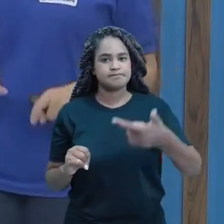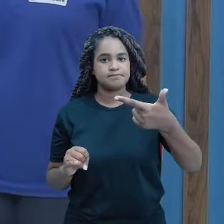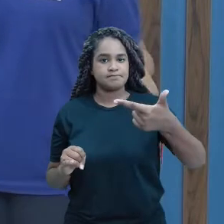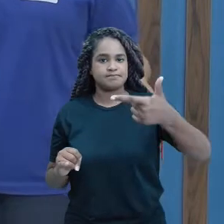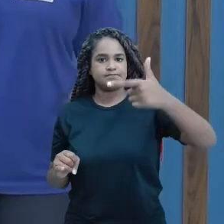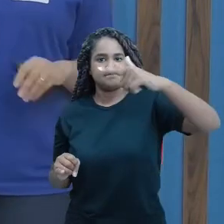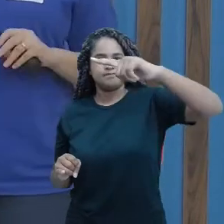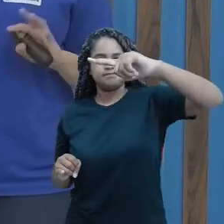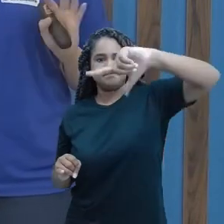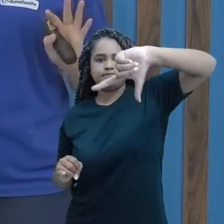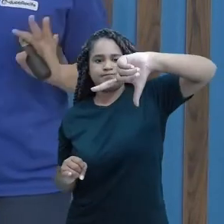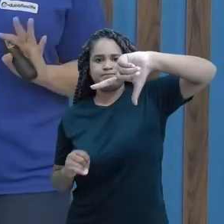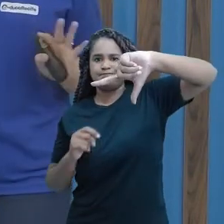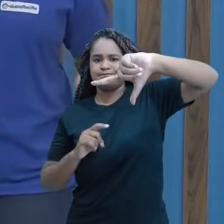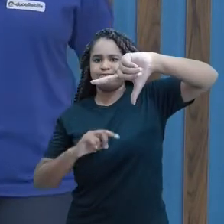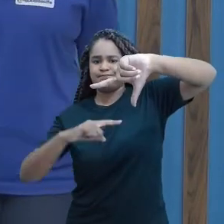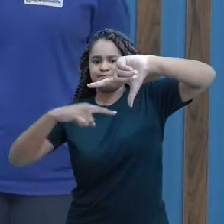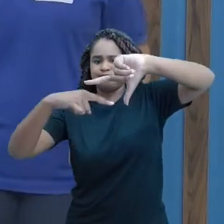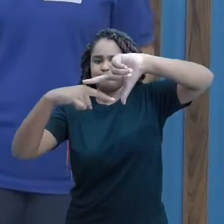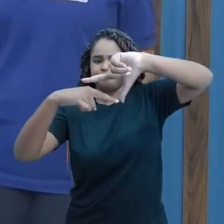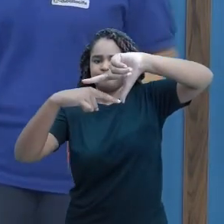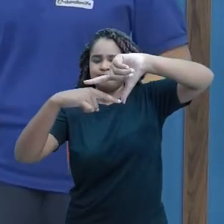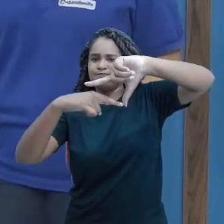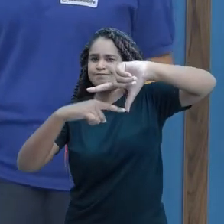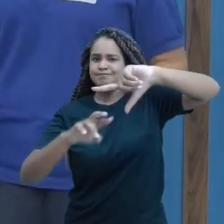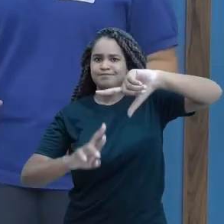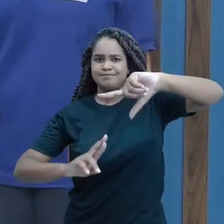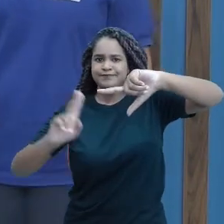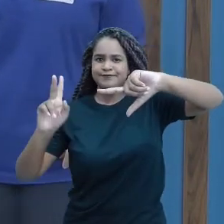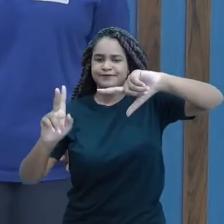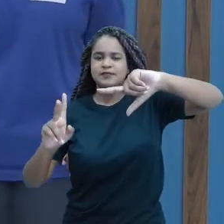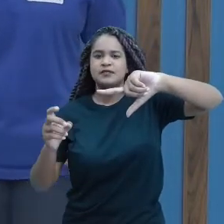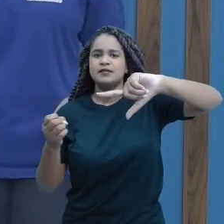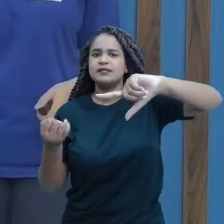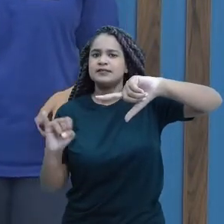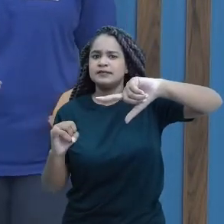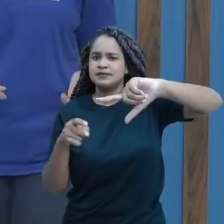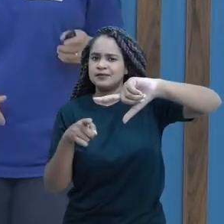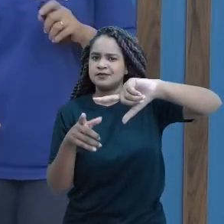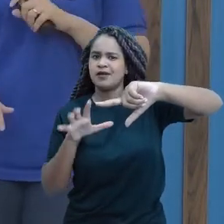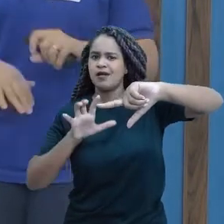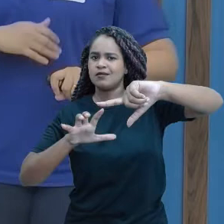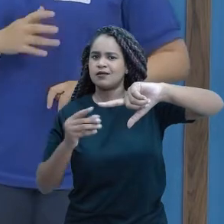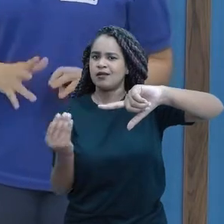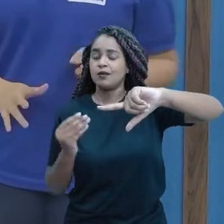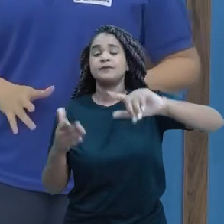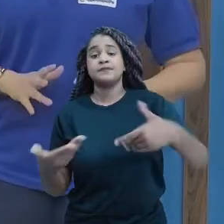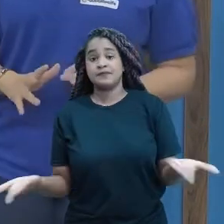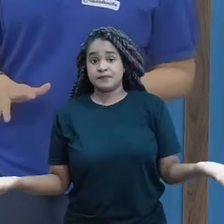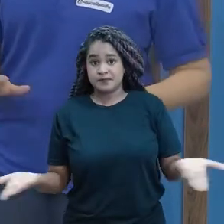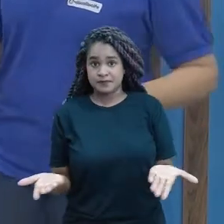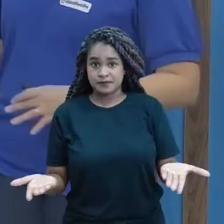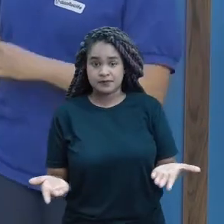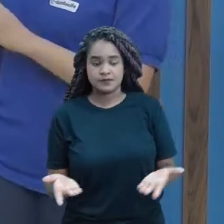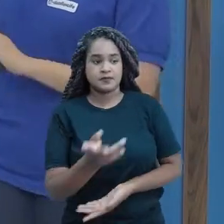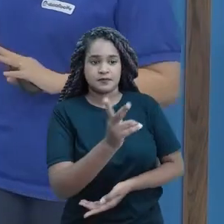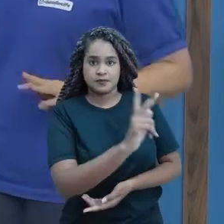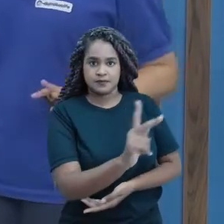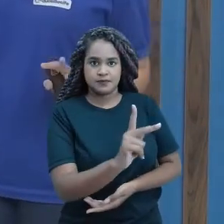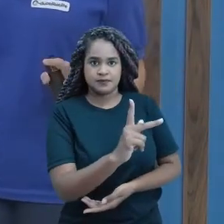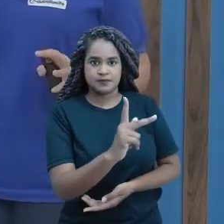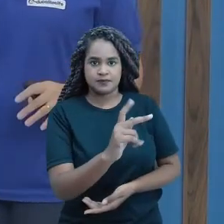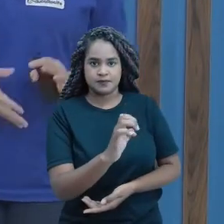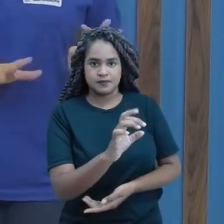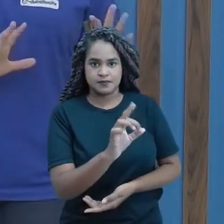formato? Eu vou dar uma pausa agora, uma pausa dramática agora, para passar a palavra para o professor Pedro, para ele fazer as considerações iniciais sobre esse